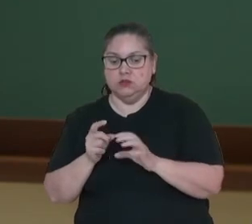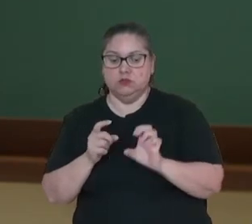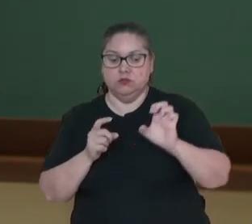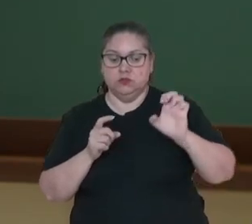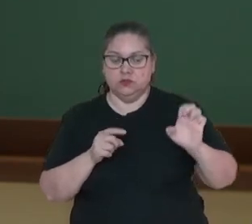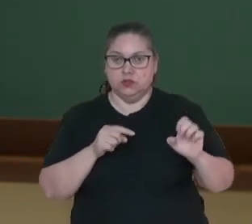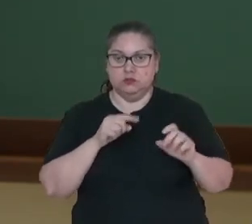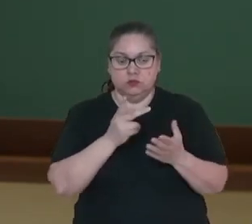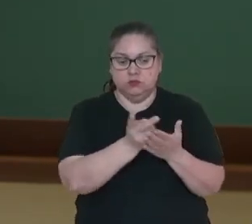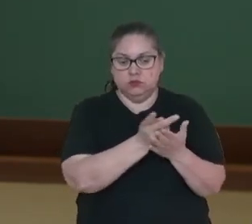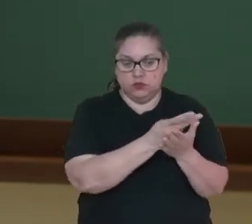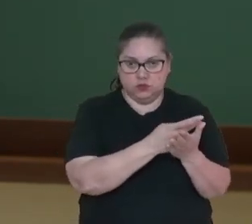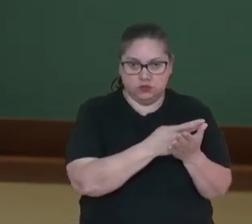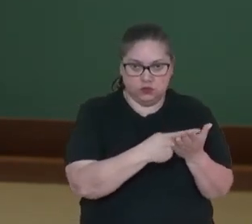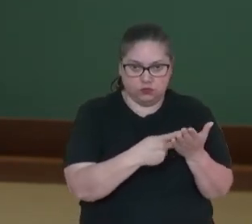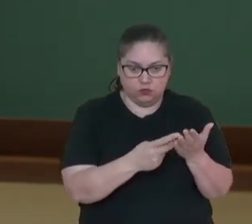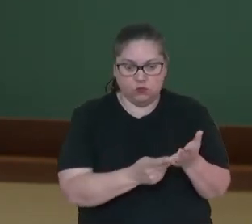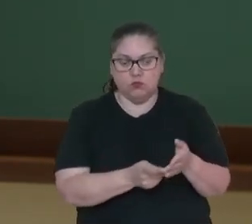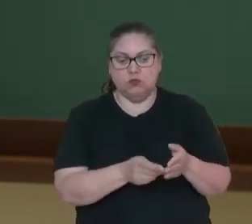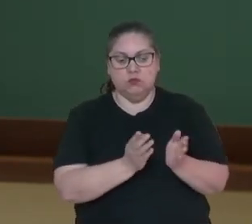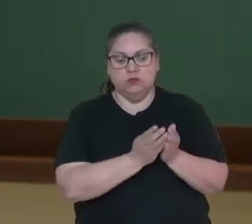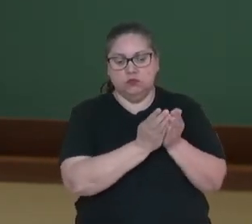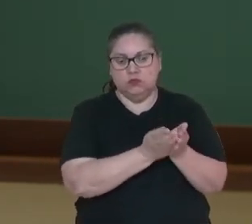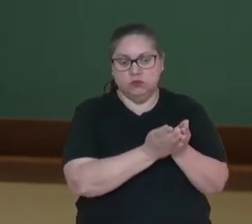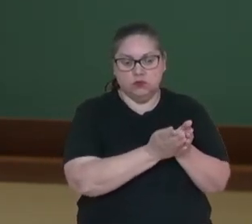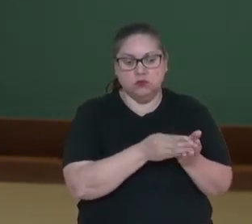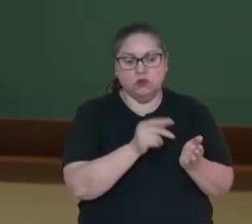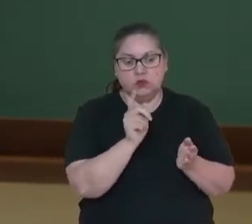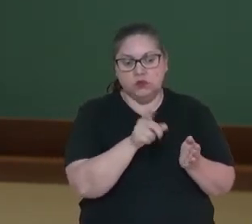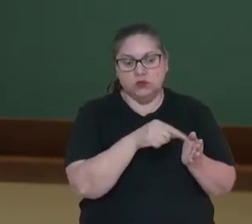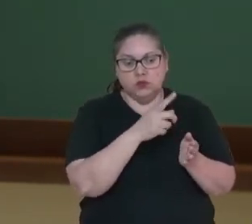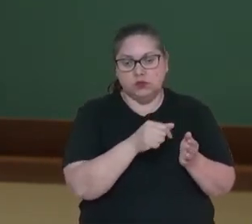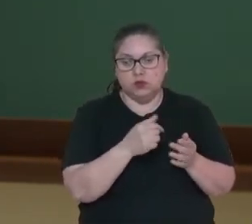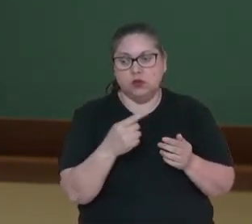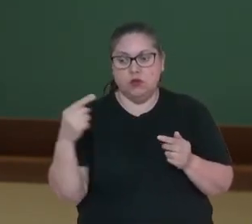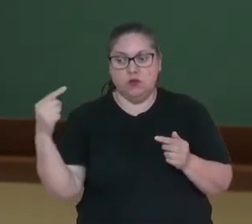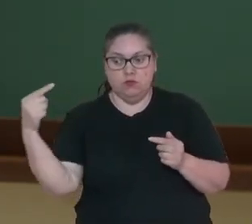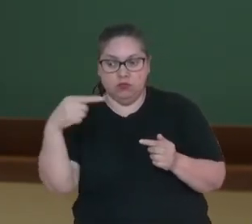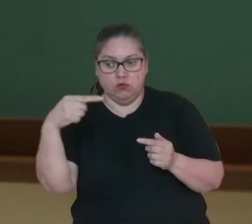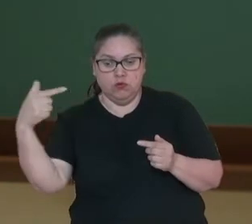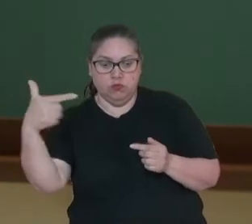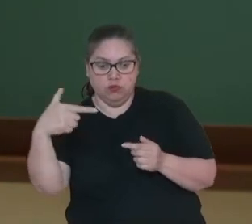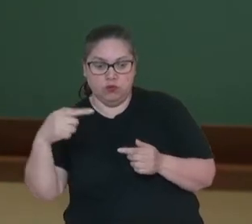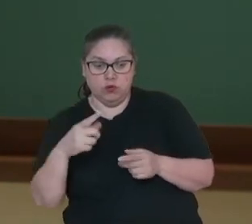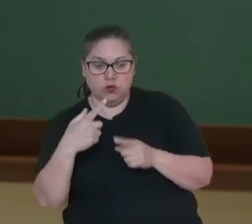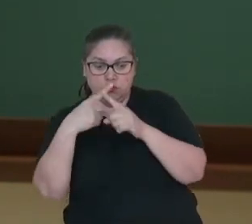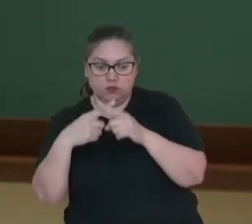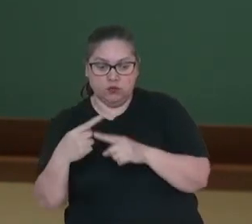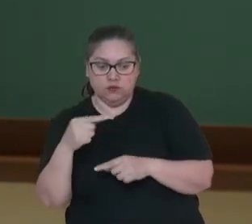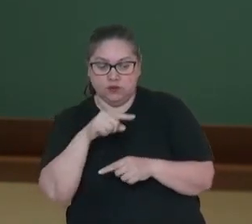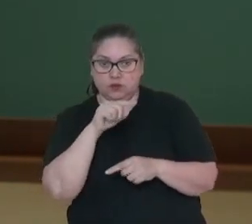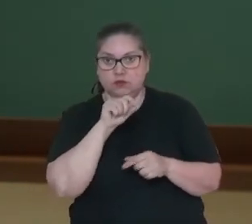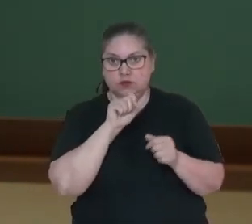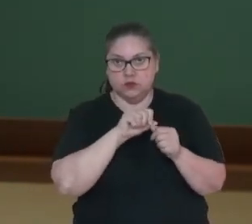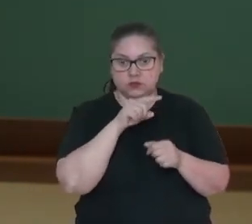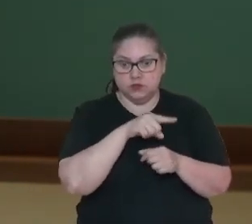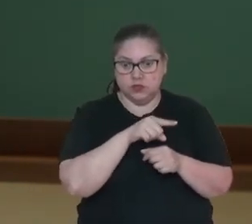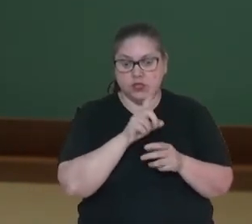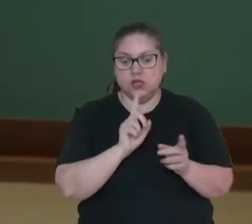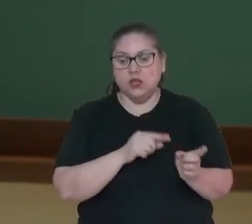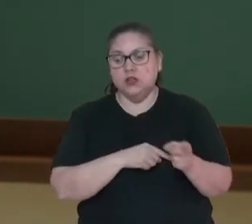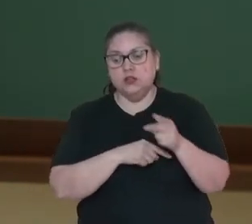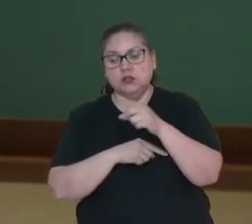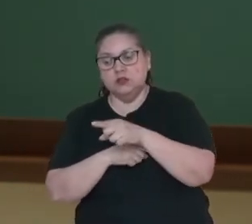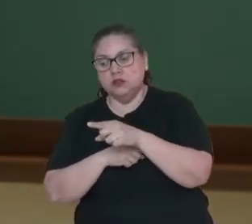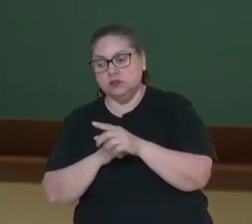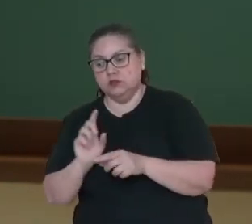onde você desenhou a sua frota, você vai anotar os disparos que o seu adversário fizer em você. E no tabuleiro